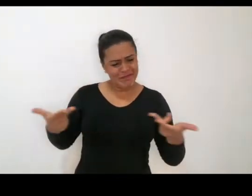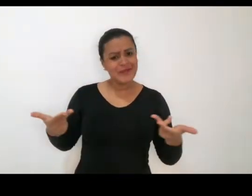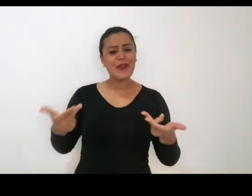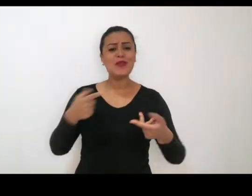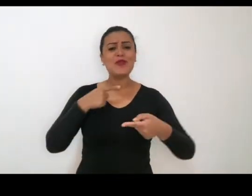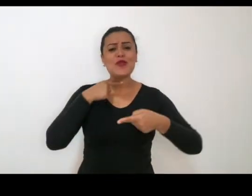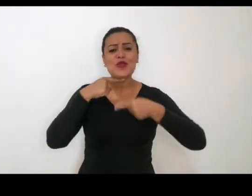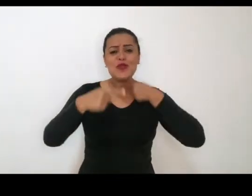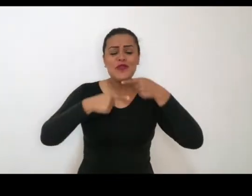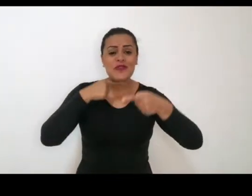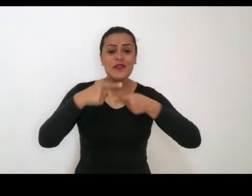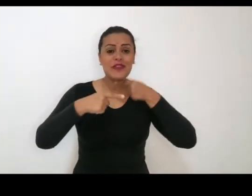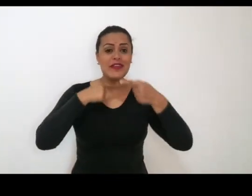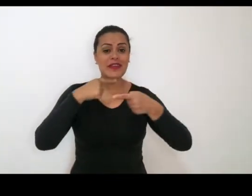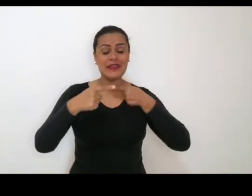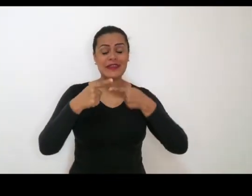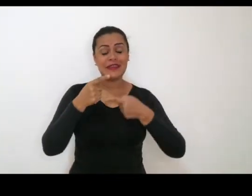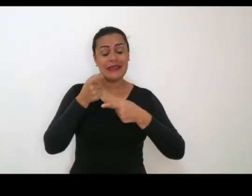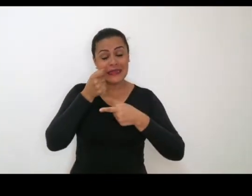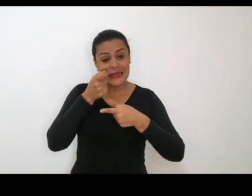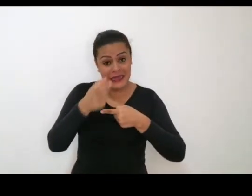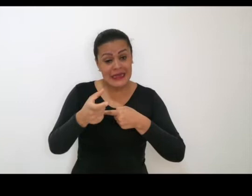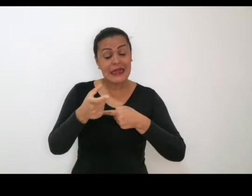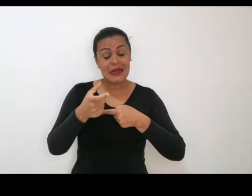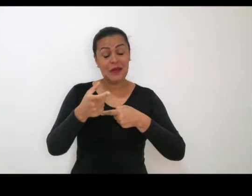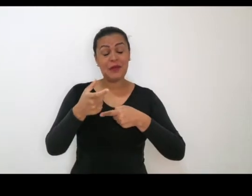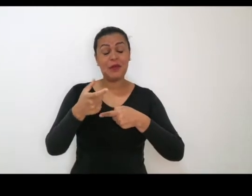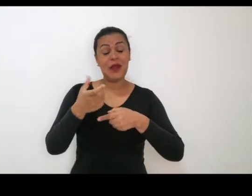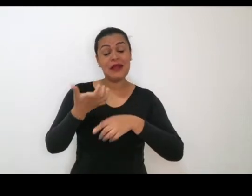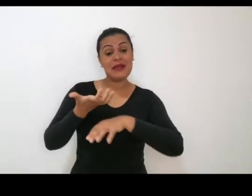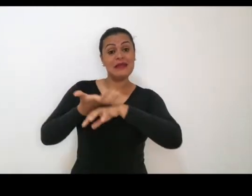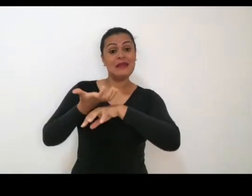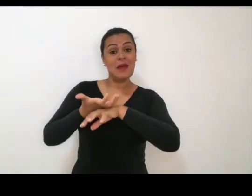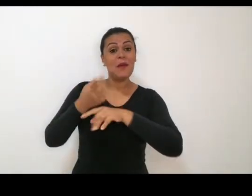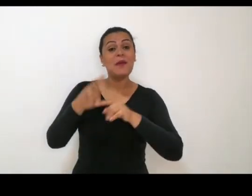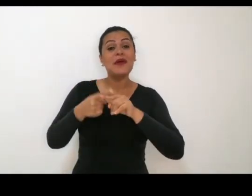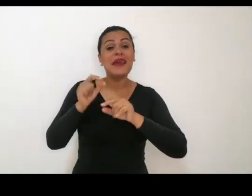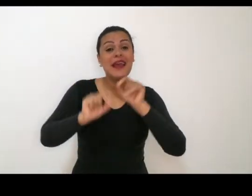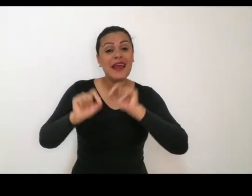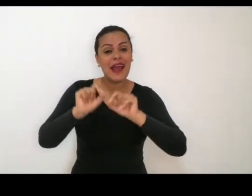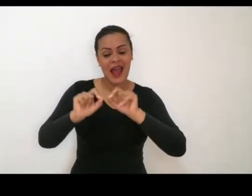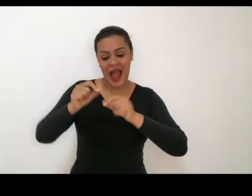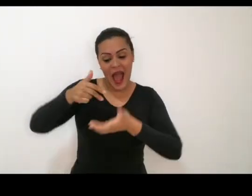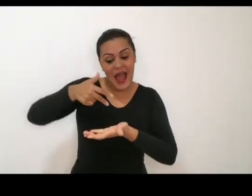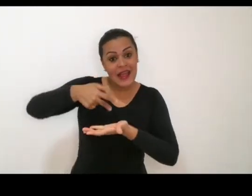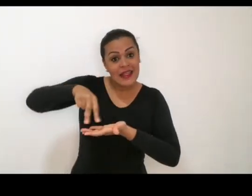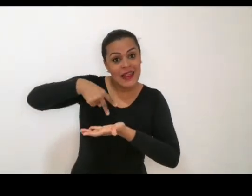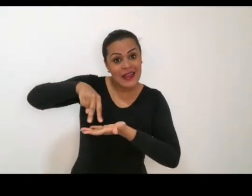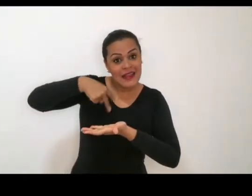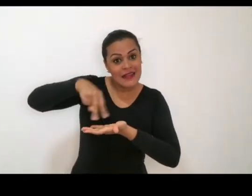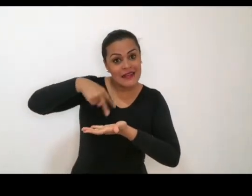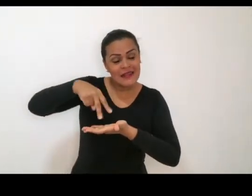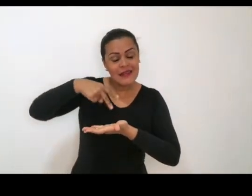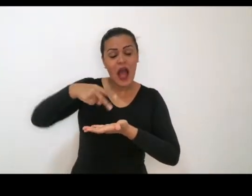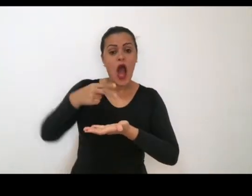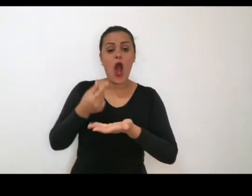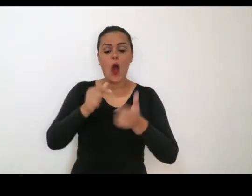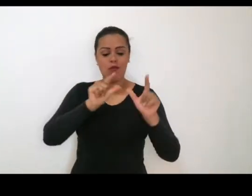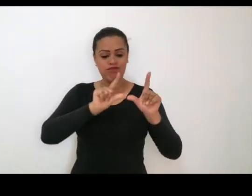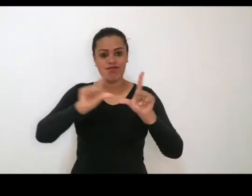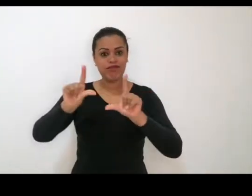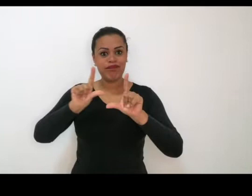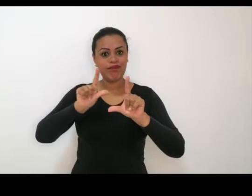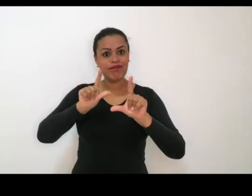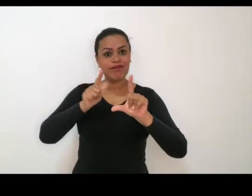matéria, que é pensar, afinal, a dança nessa tela e em outras telas também, né? Então, eu vou começar com uma